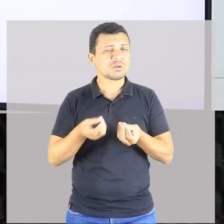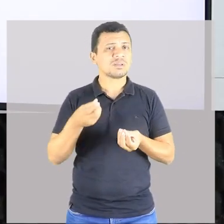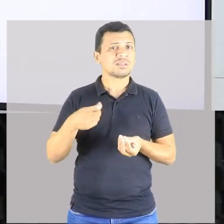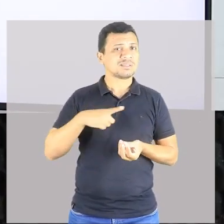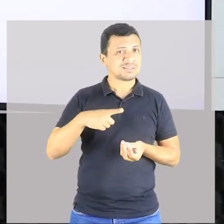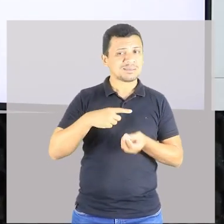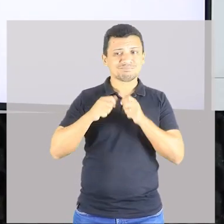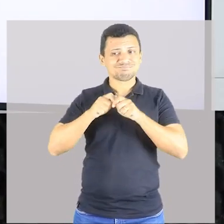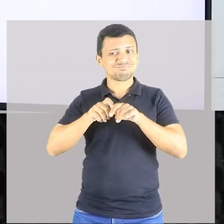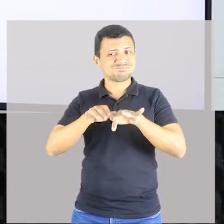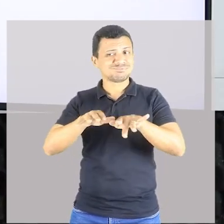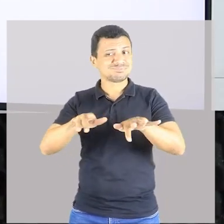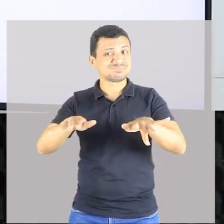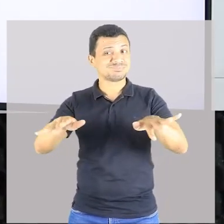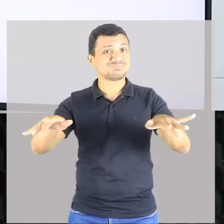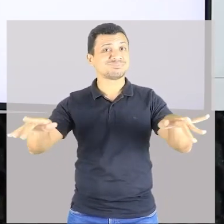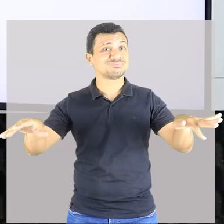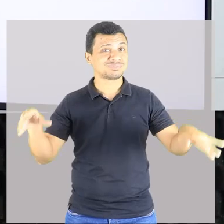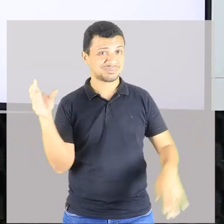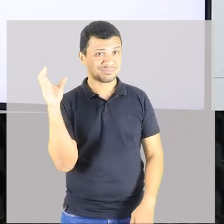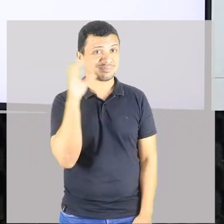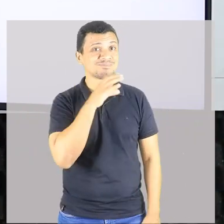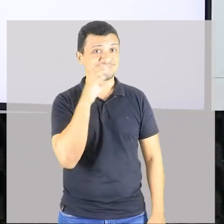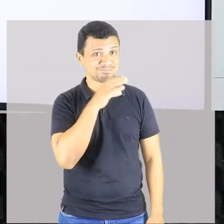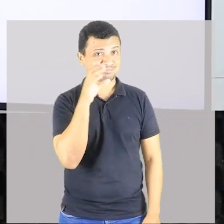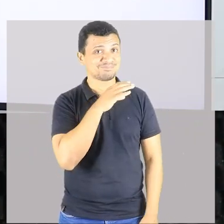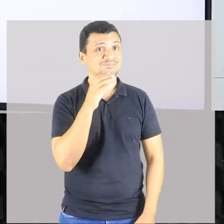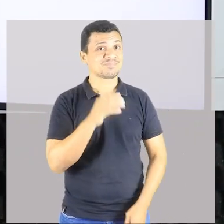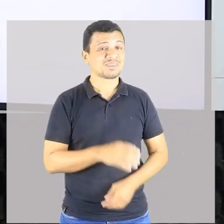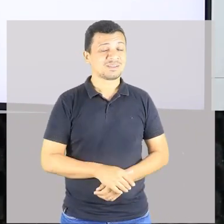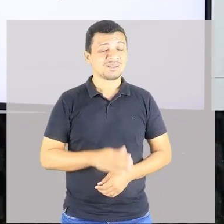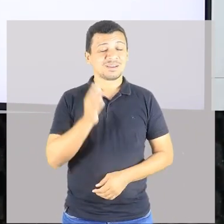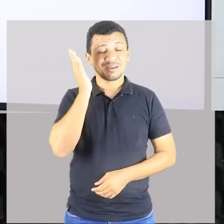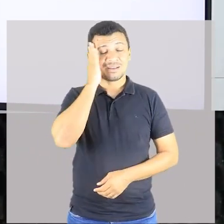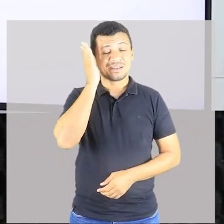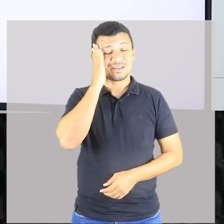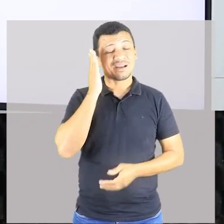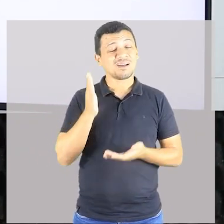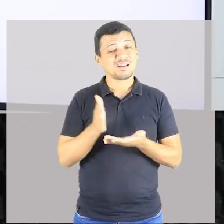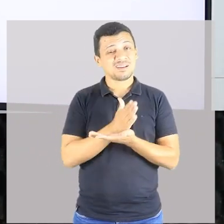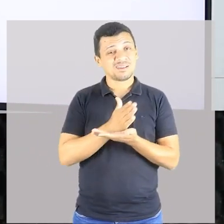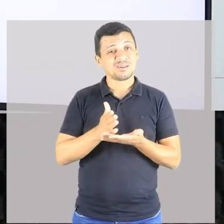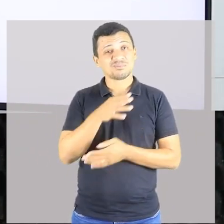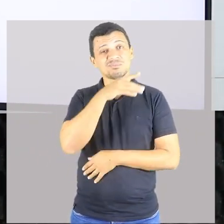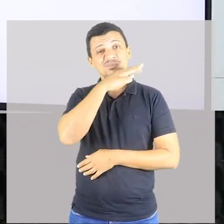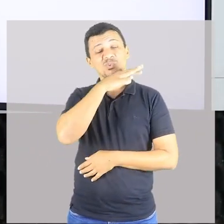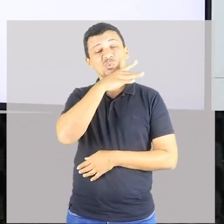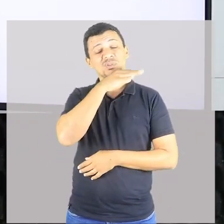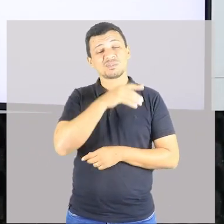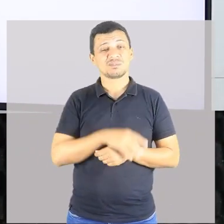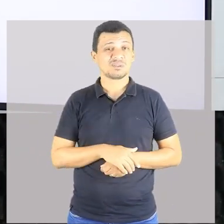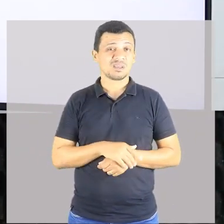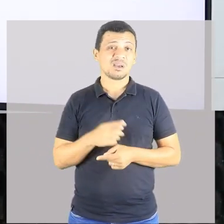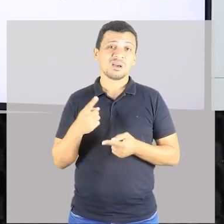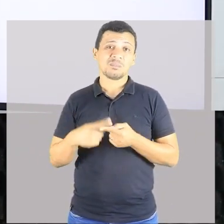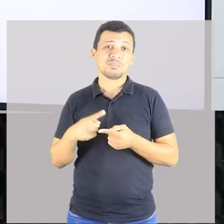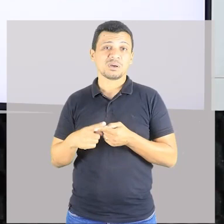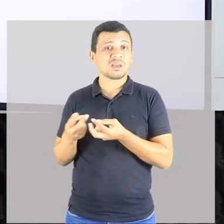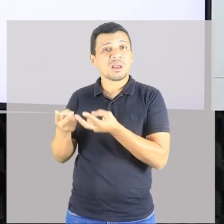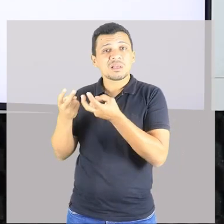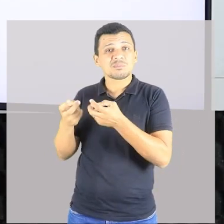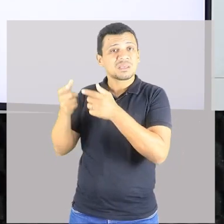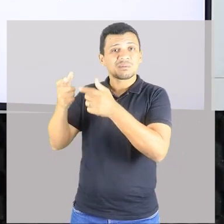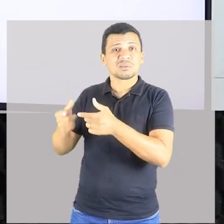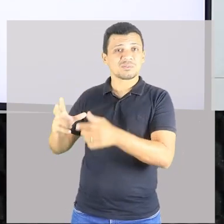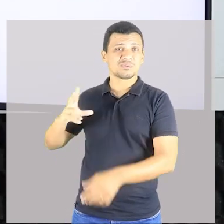pelo mundo em maior intensidade. E isso é algo que é entendido como algo ruim, porque acaba, de certa forma, deixando as perspectivas